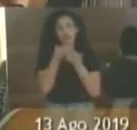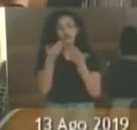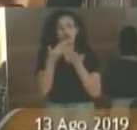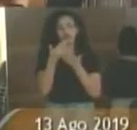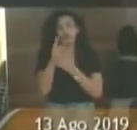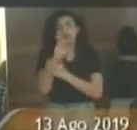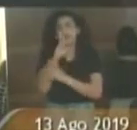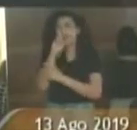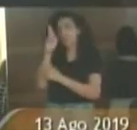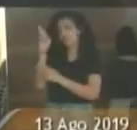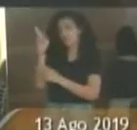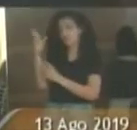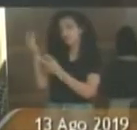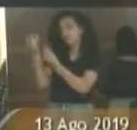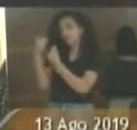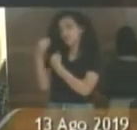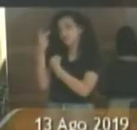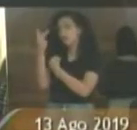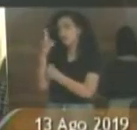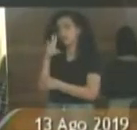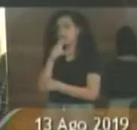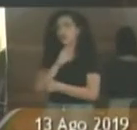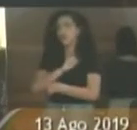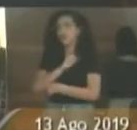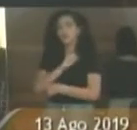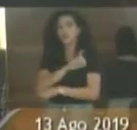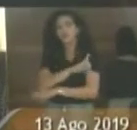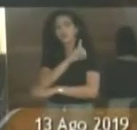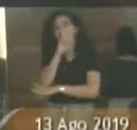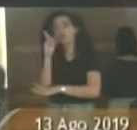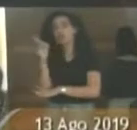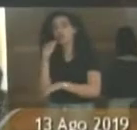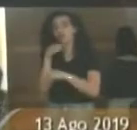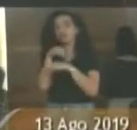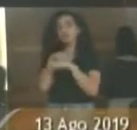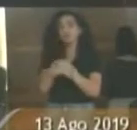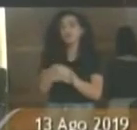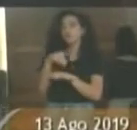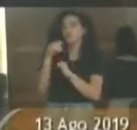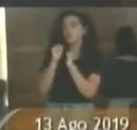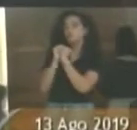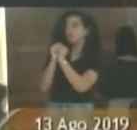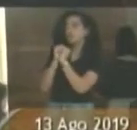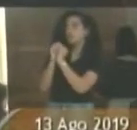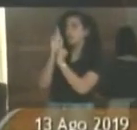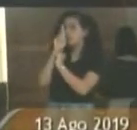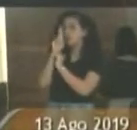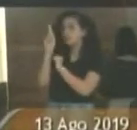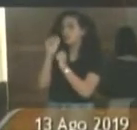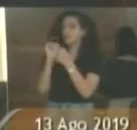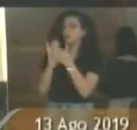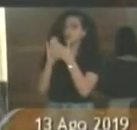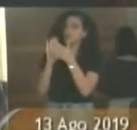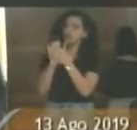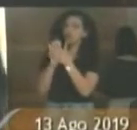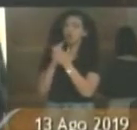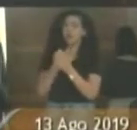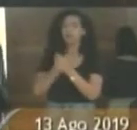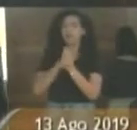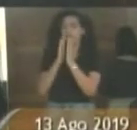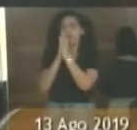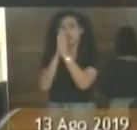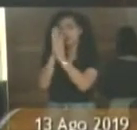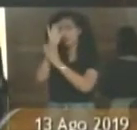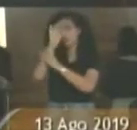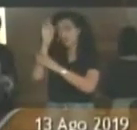Conceda-me, ó Senhor, o seu fiel amor de dia. De noite esteja comigo a sua canção. É a minha oração ao Deus que me